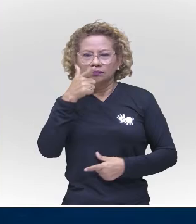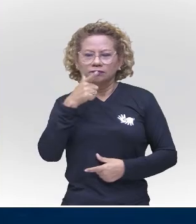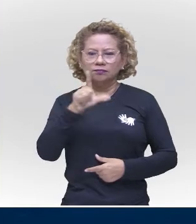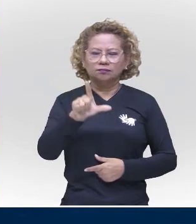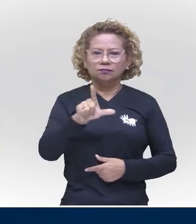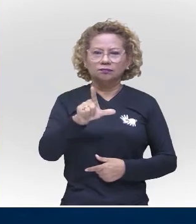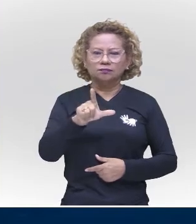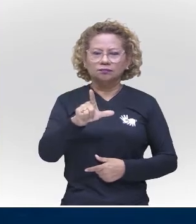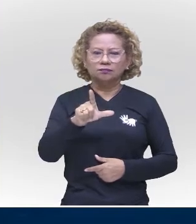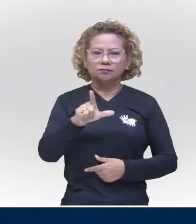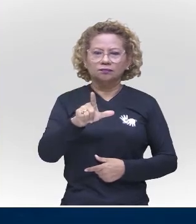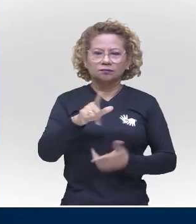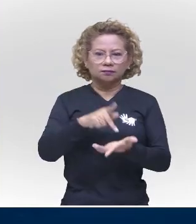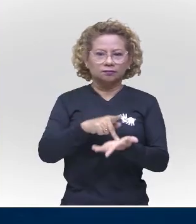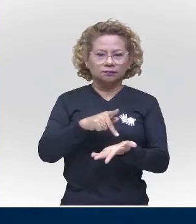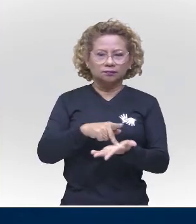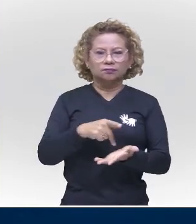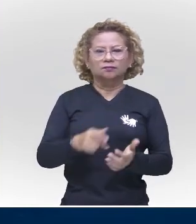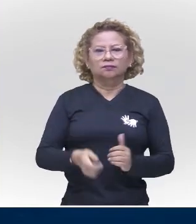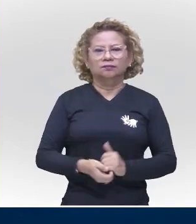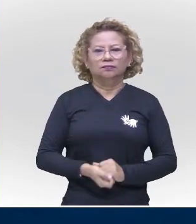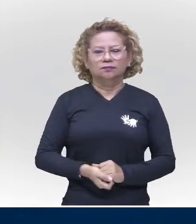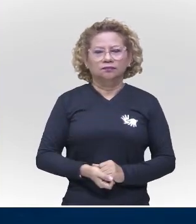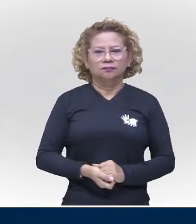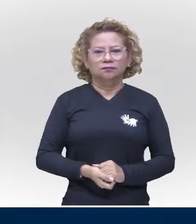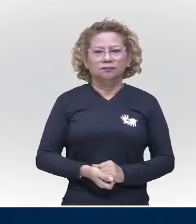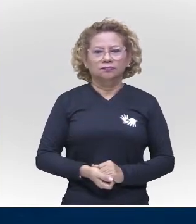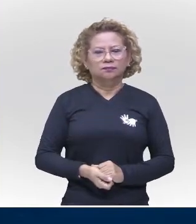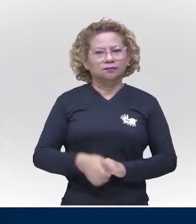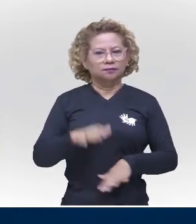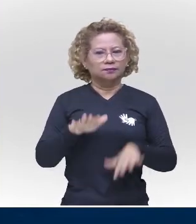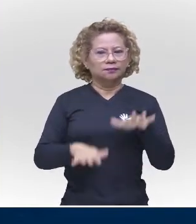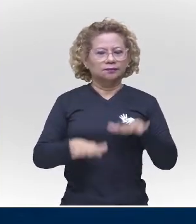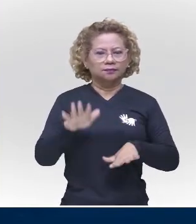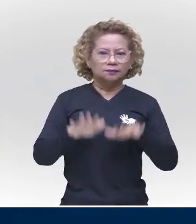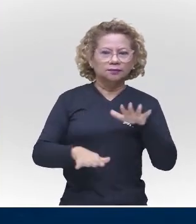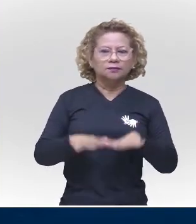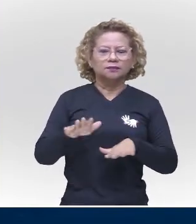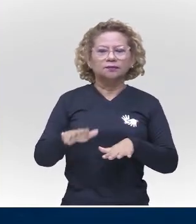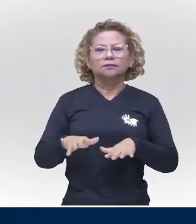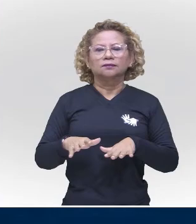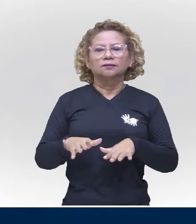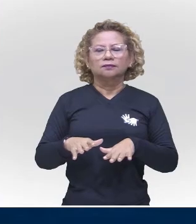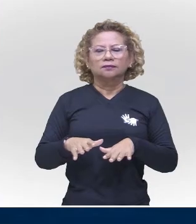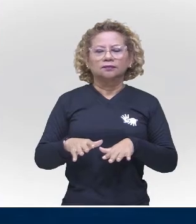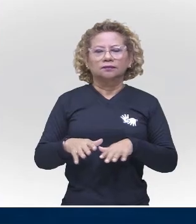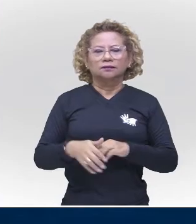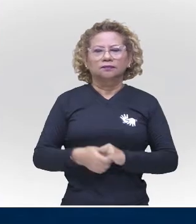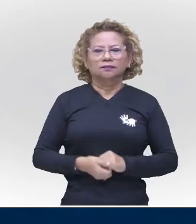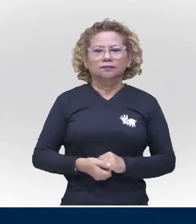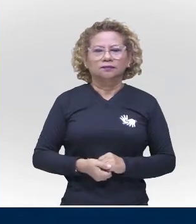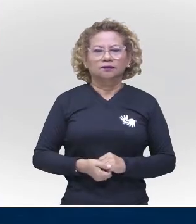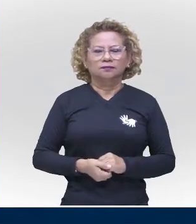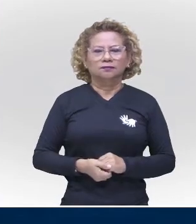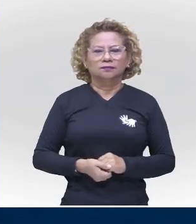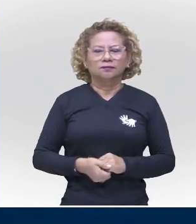minhas pontuações, no caso aqui, dependendo aonde eu faço o golpe, certo? Pode continuar o vídeo.